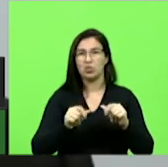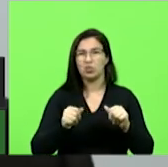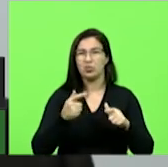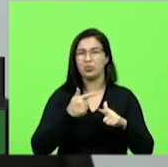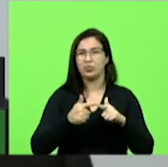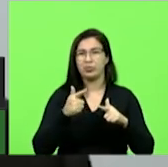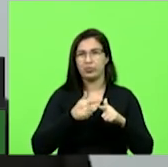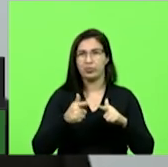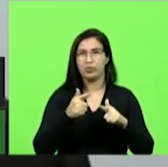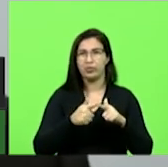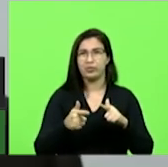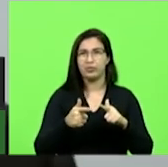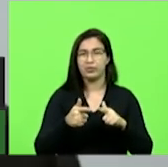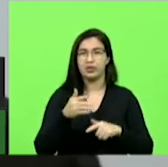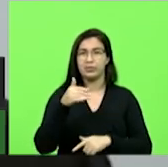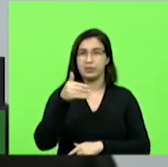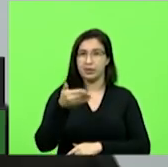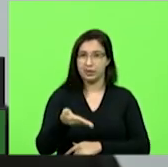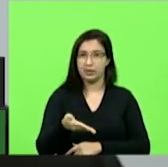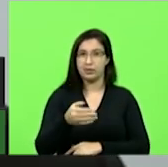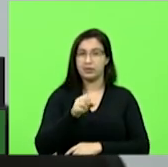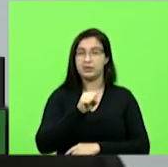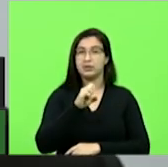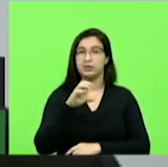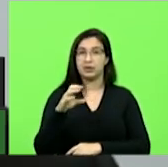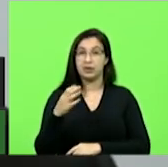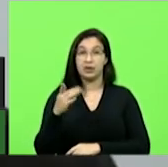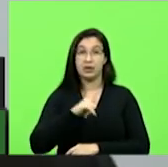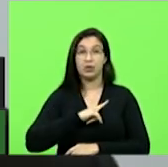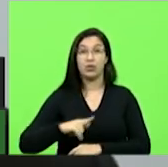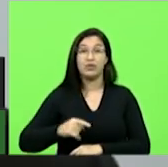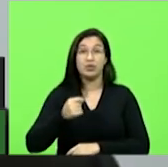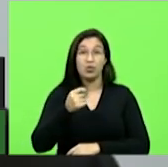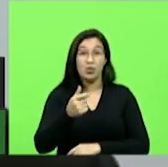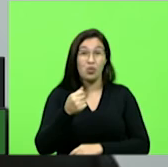para o Estado de Santa Catarina, do qual o governador